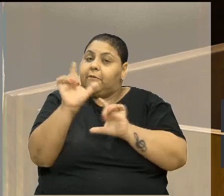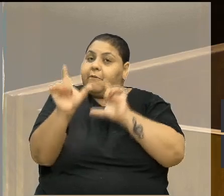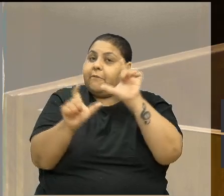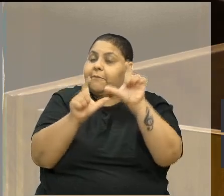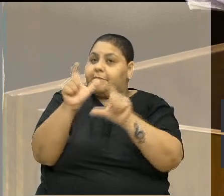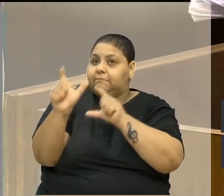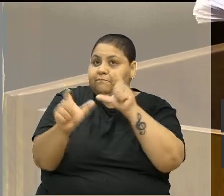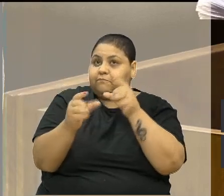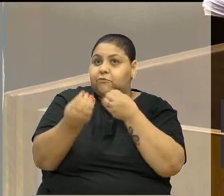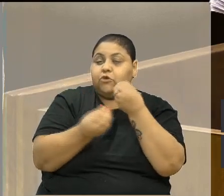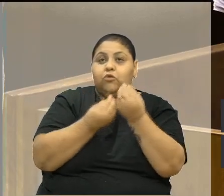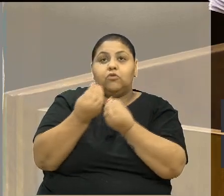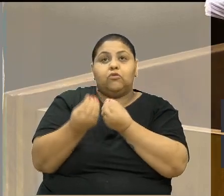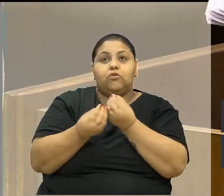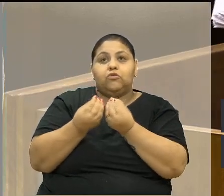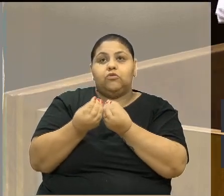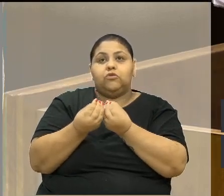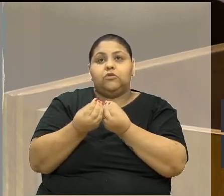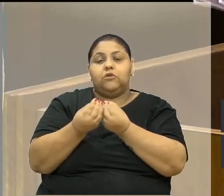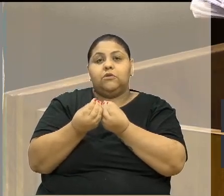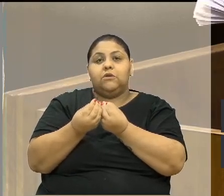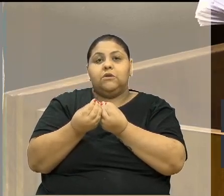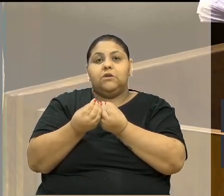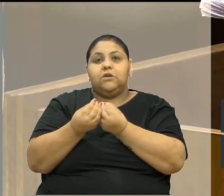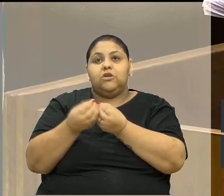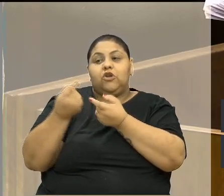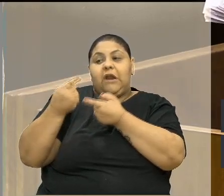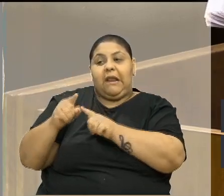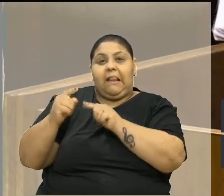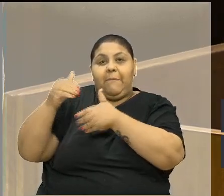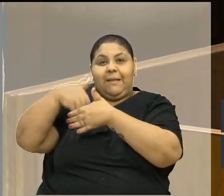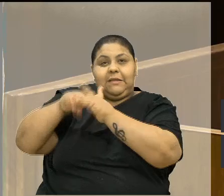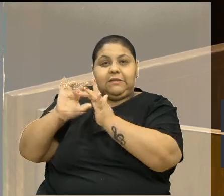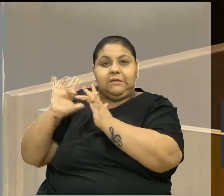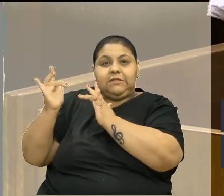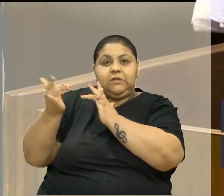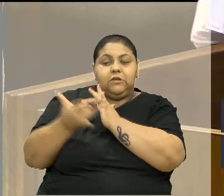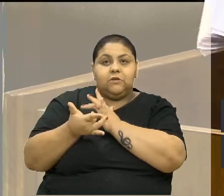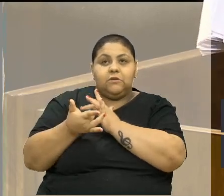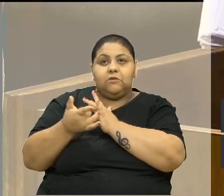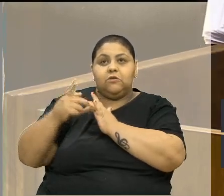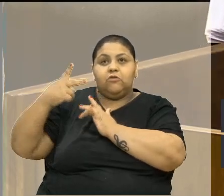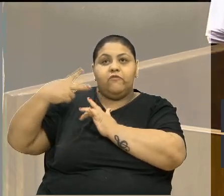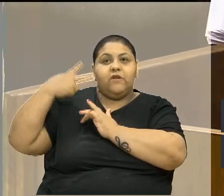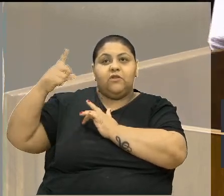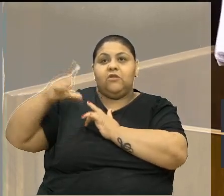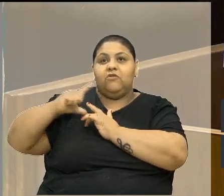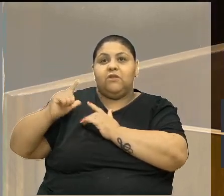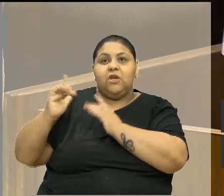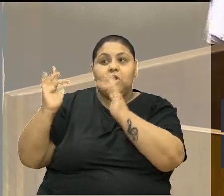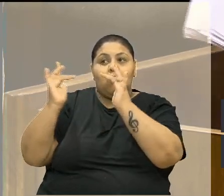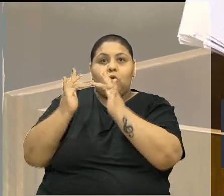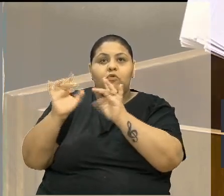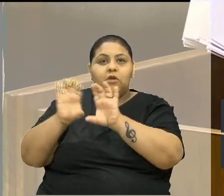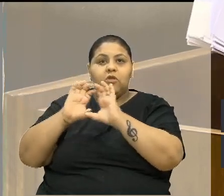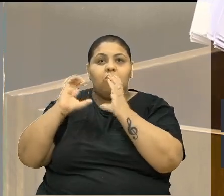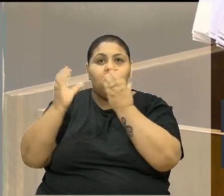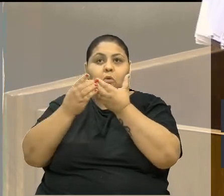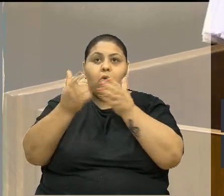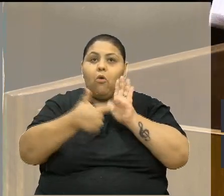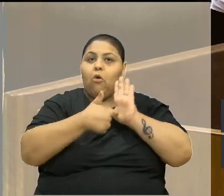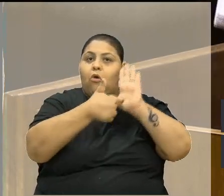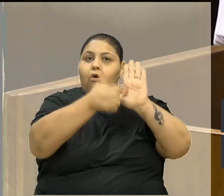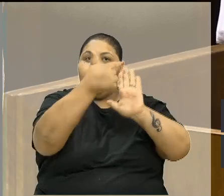que são, como eu digo sempre, os leão de rede social, que gostam só de criticar vereador, que o vereador não tem contato com a comunidade. Olha, se nós não tivéssemos contato